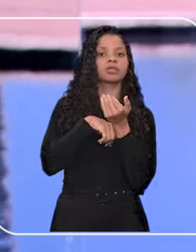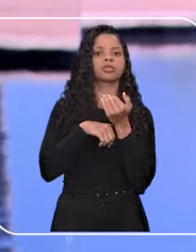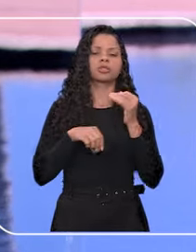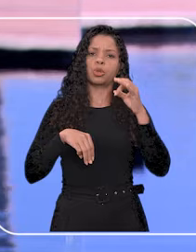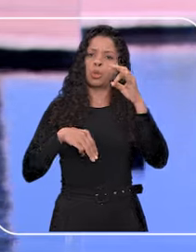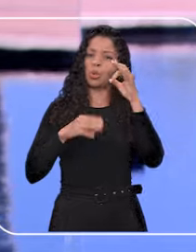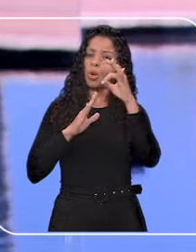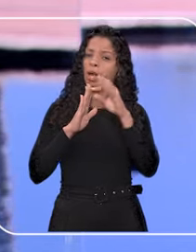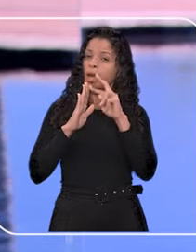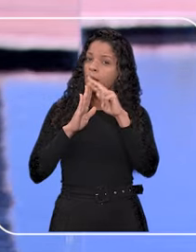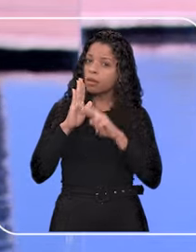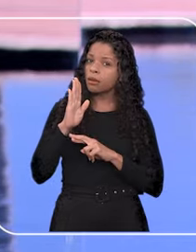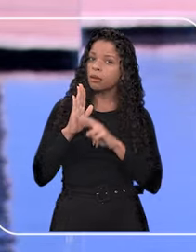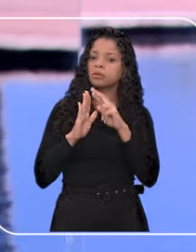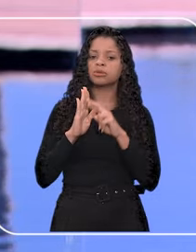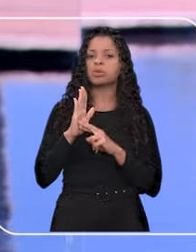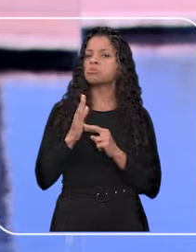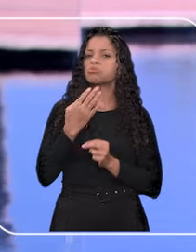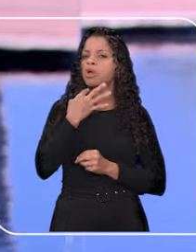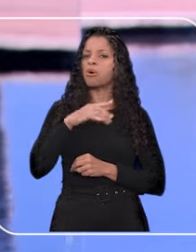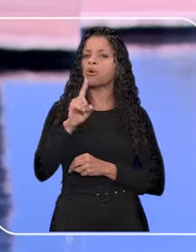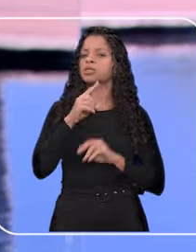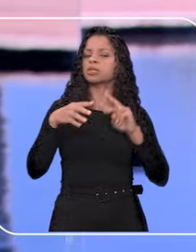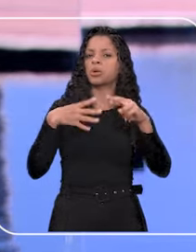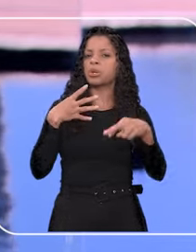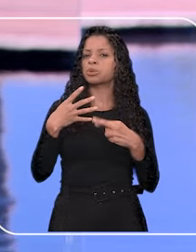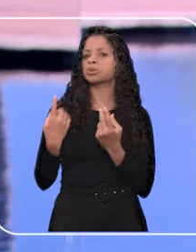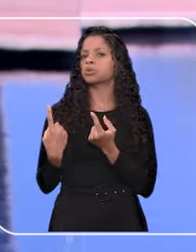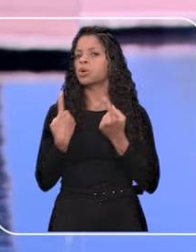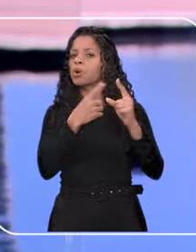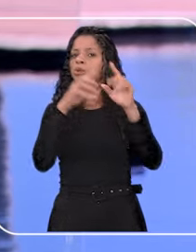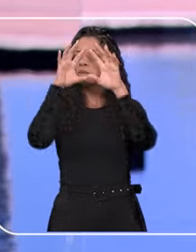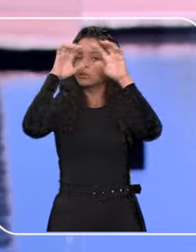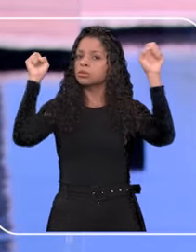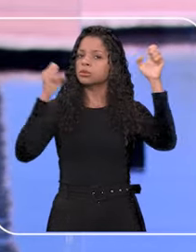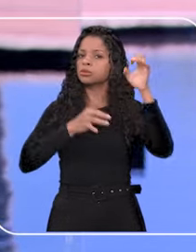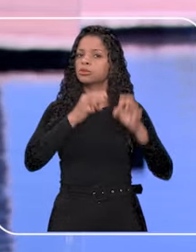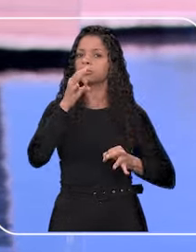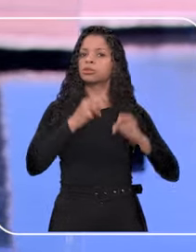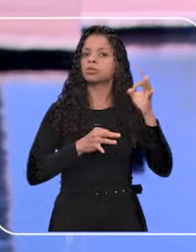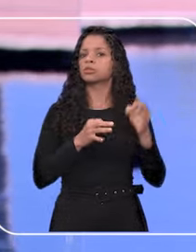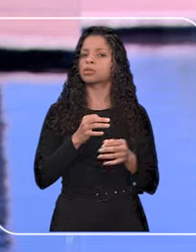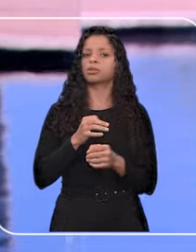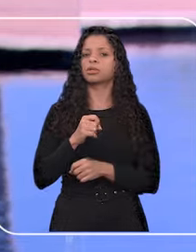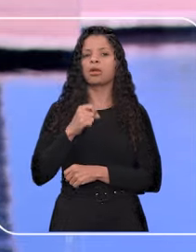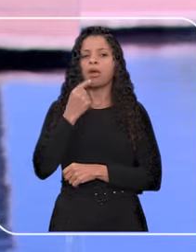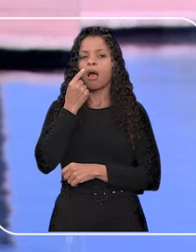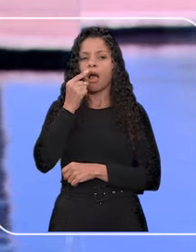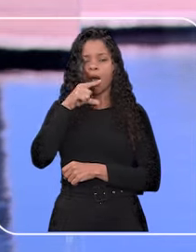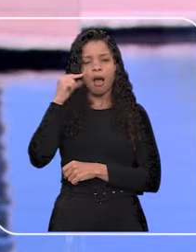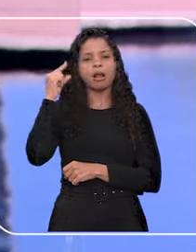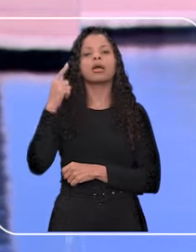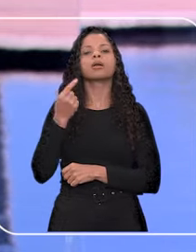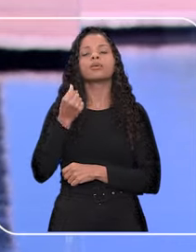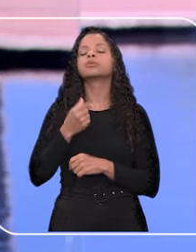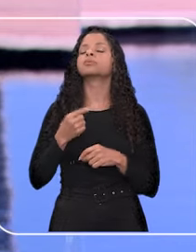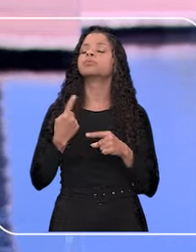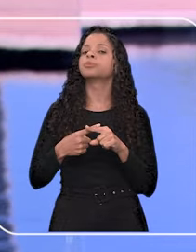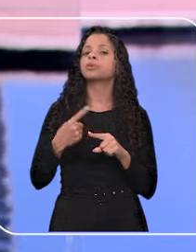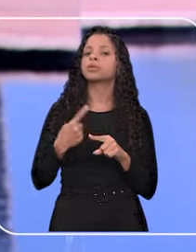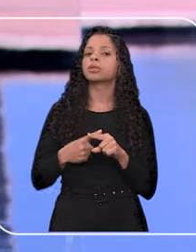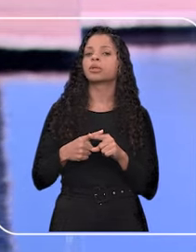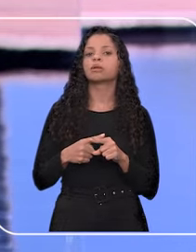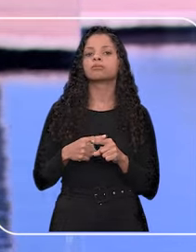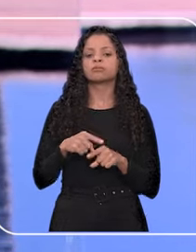conhecido do recurso interposto por particulares contra a decisão do tribunal de justiça de Alagoas que suspendeu as ações individuais de